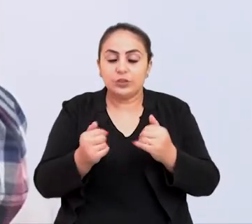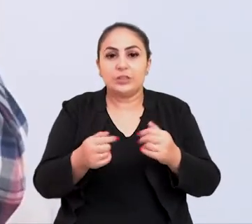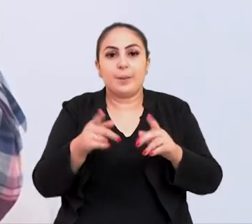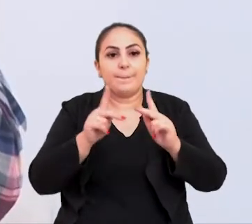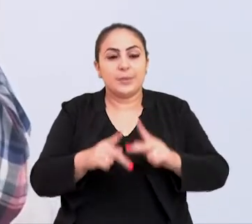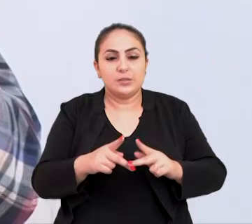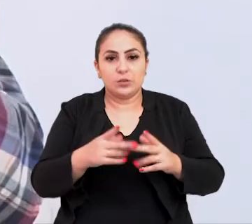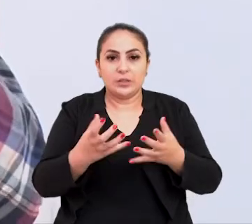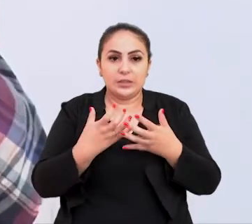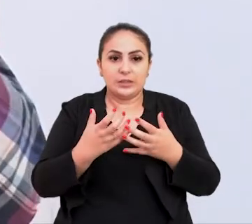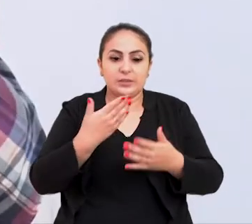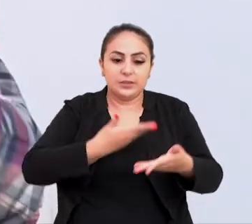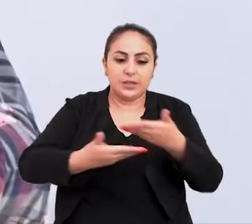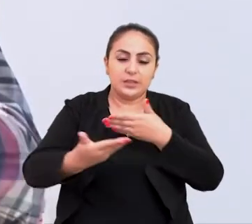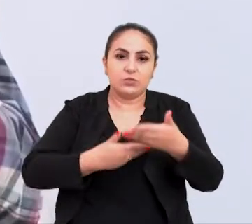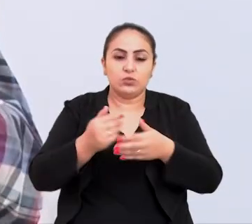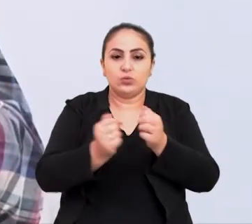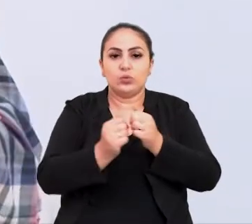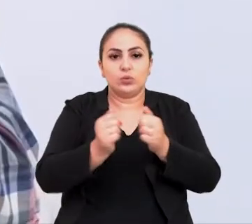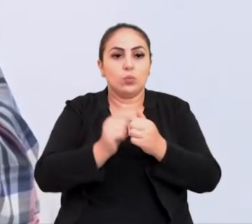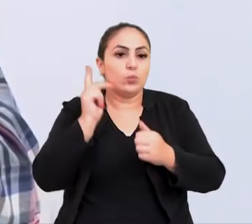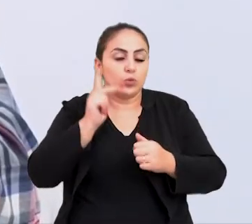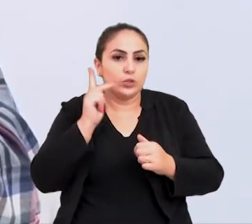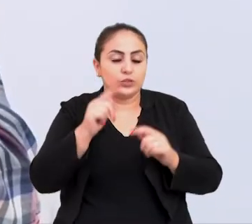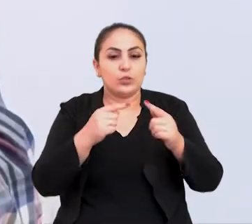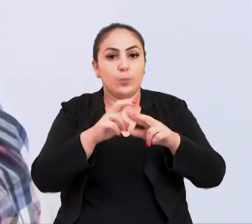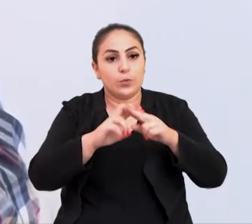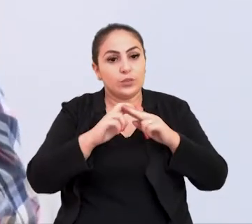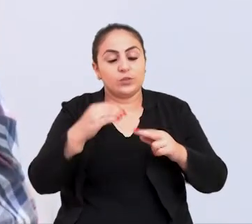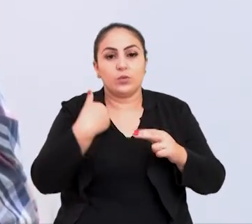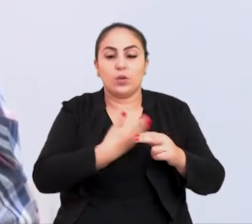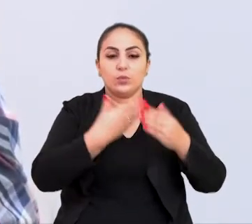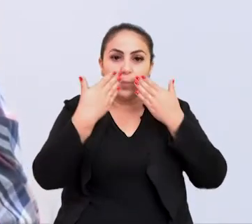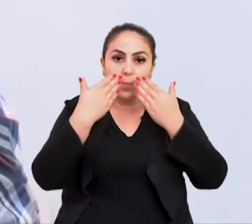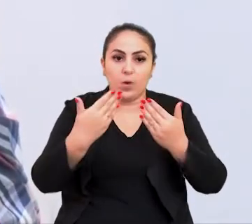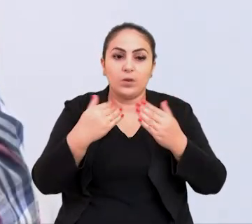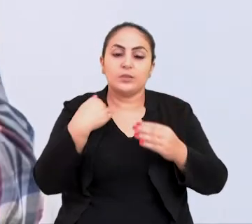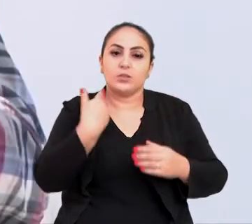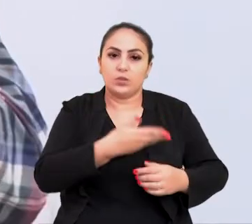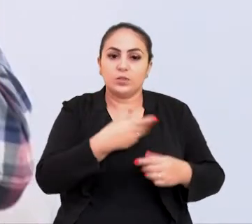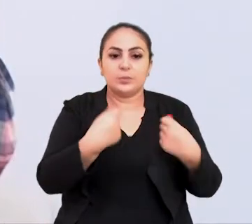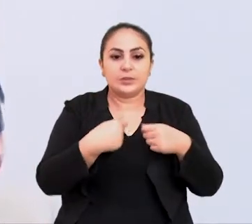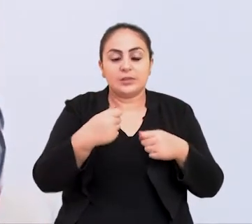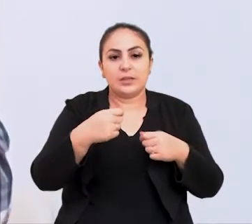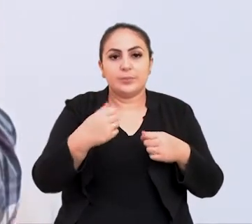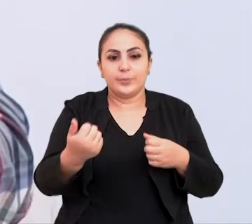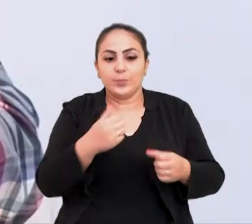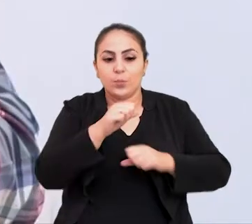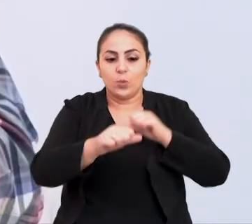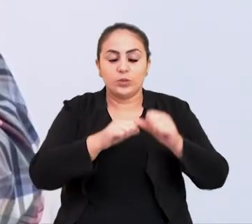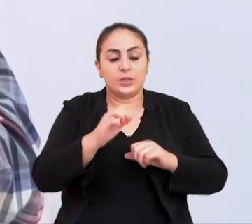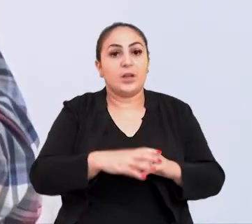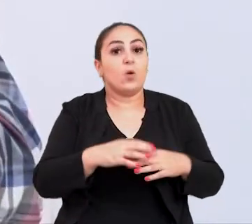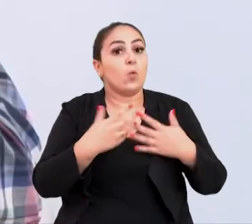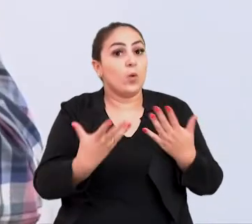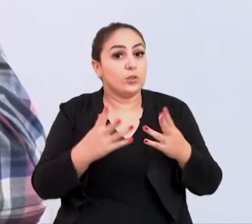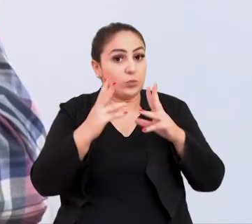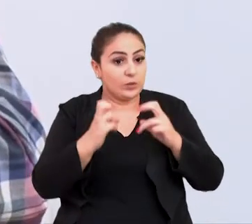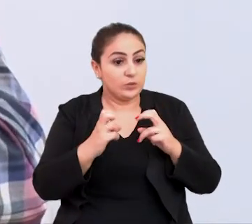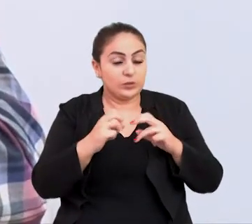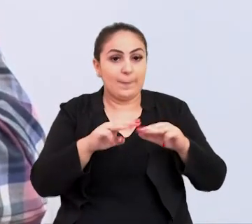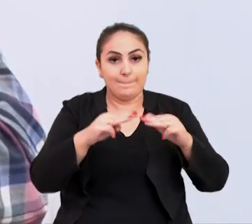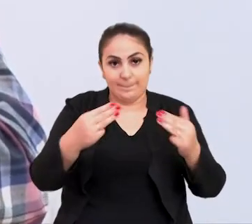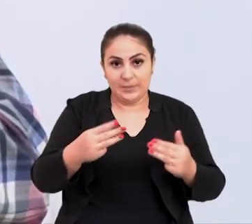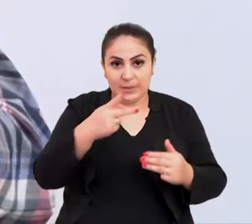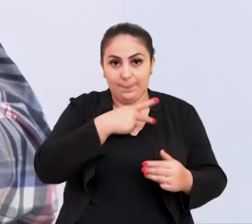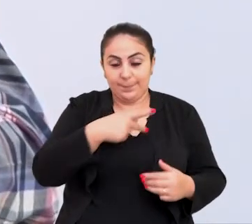cobrarem, das pessoas interagirem com os políticos, e isso nos mostra também que a gente tem que se reciclar. Quanto à